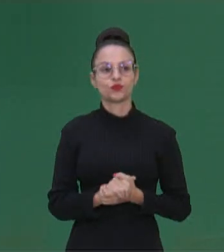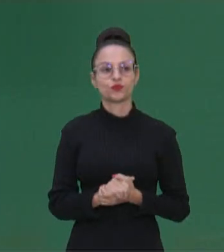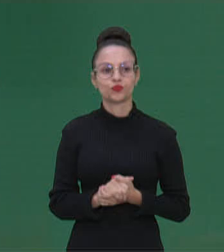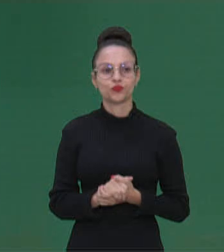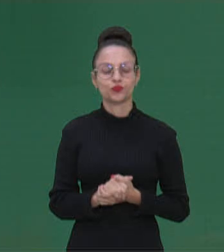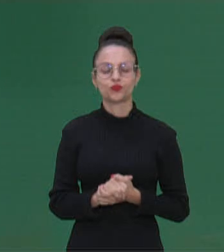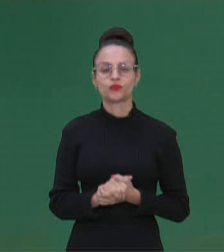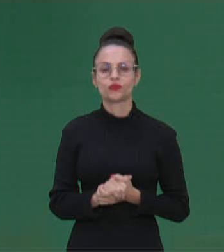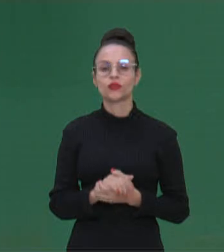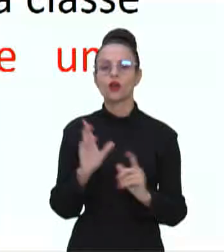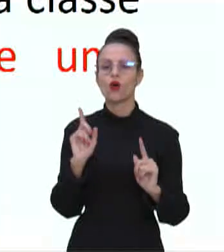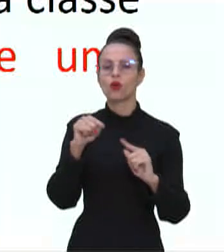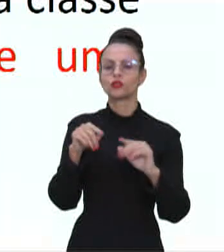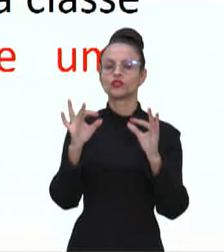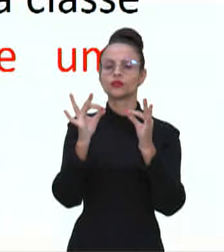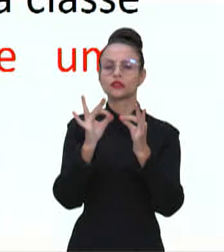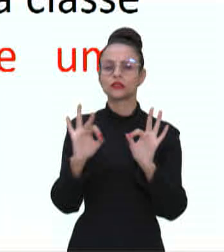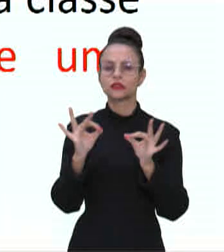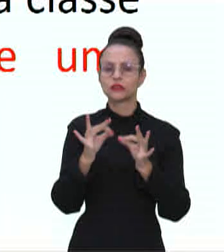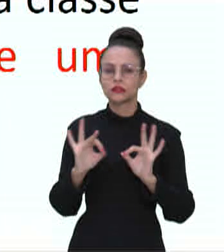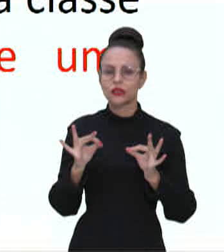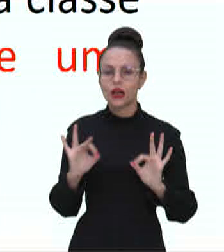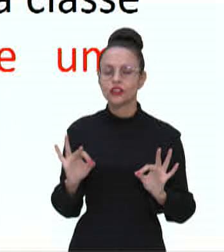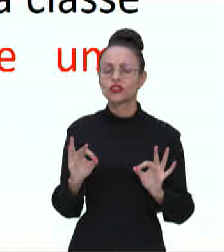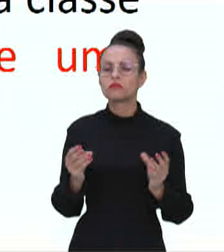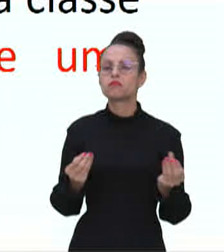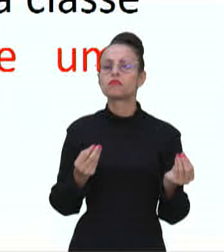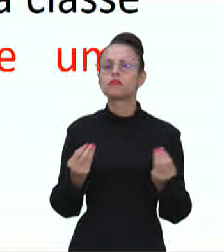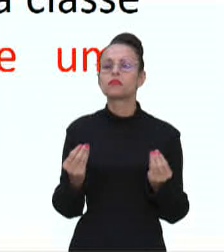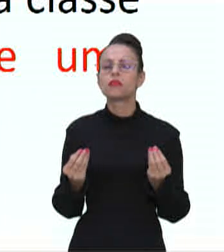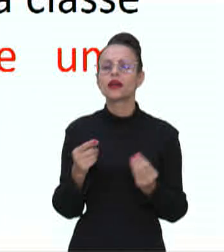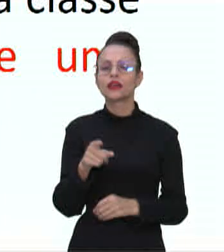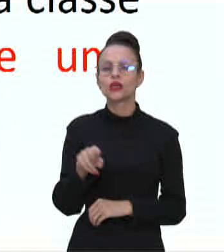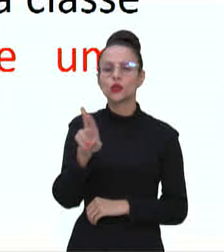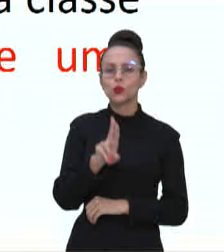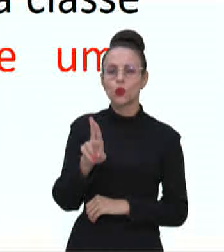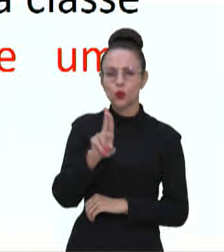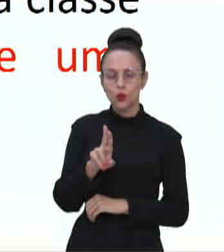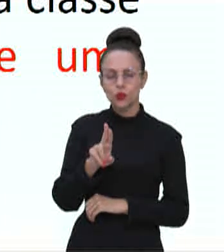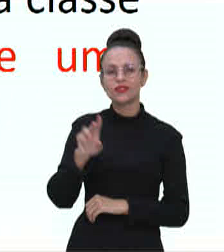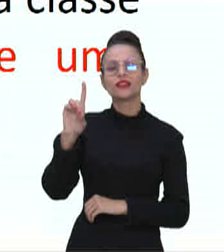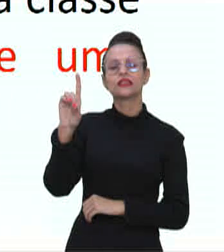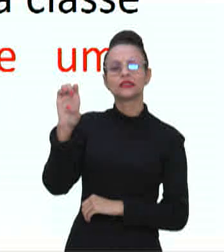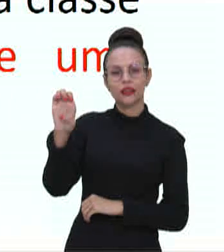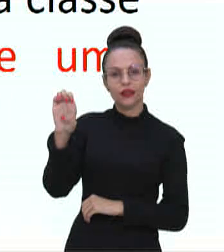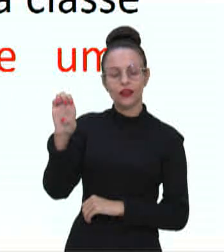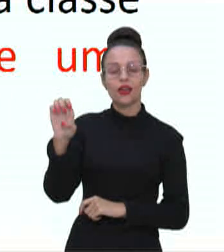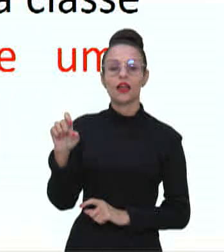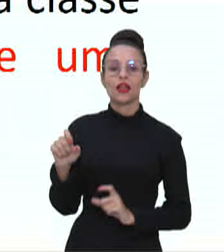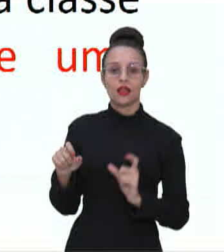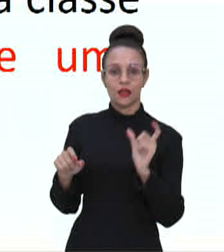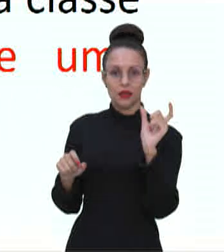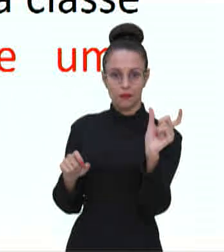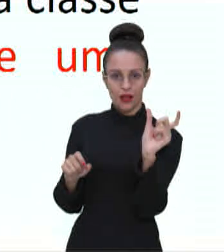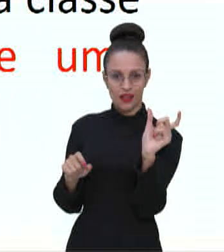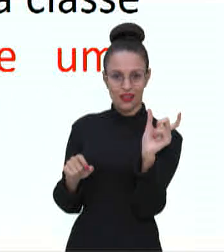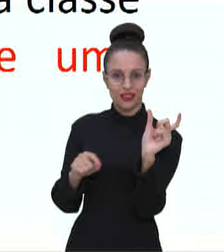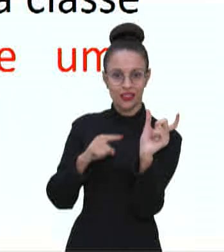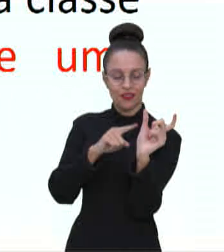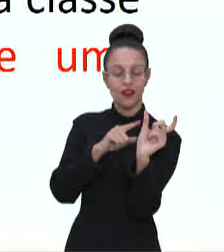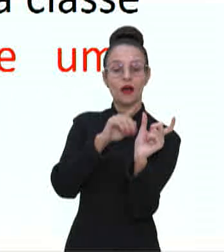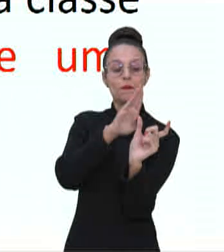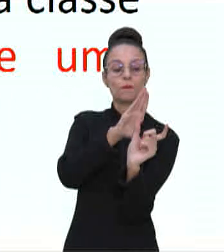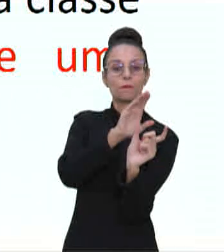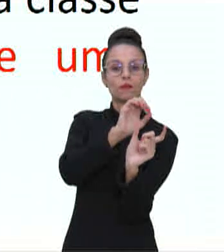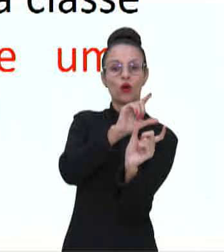Qual a função sintática? Para que serve o de? Ele serve para unir o termo regente,